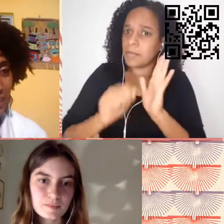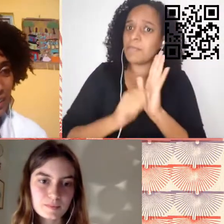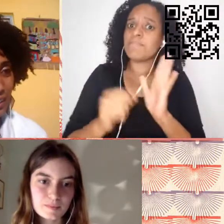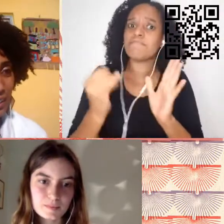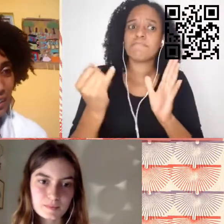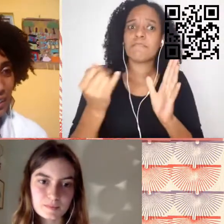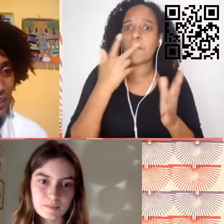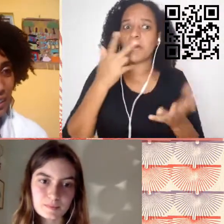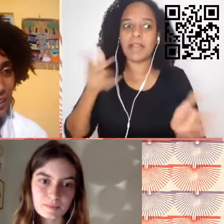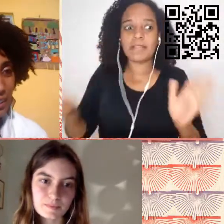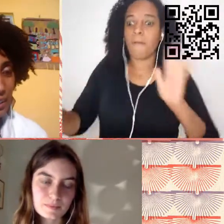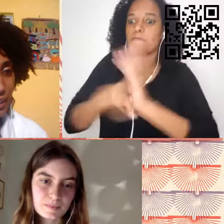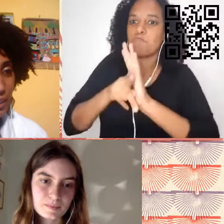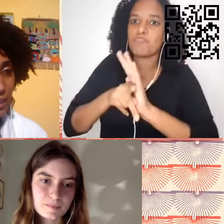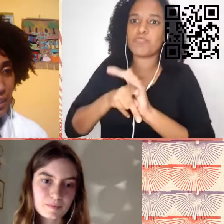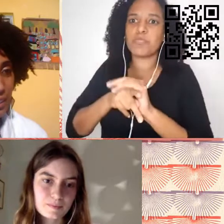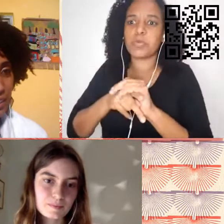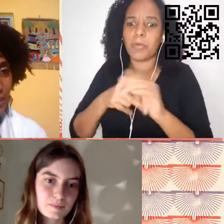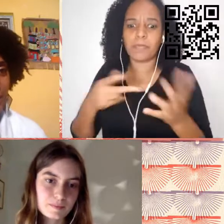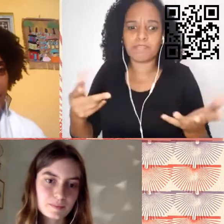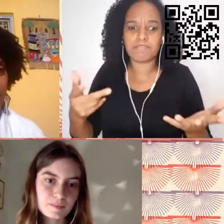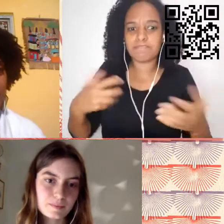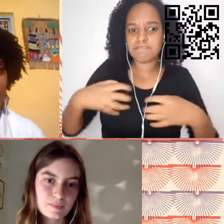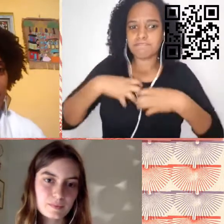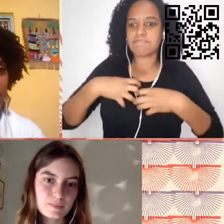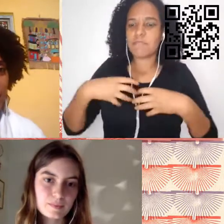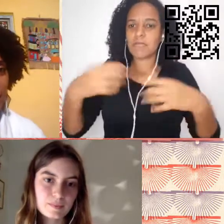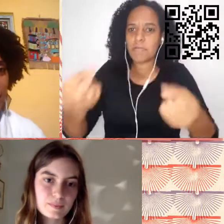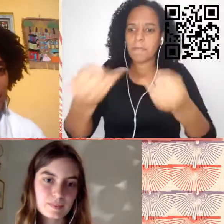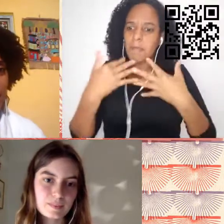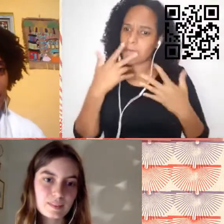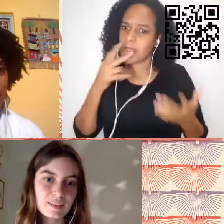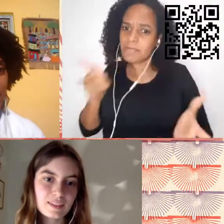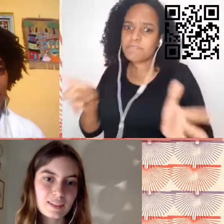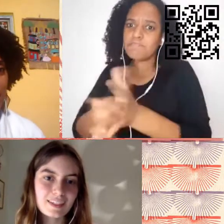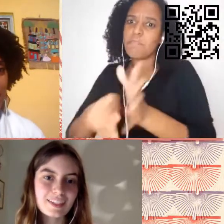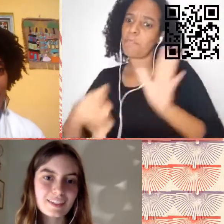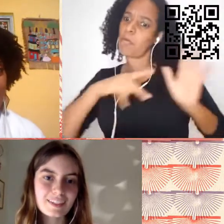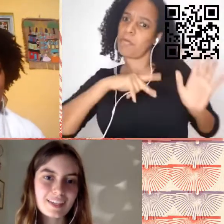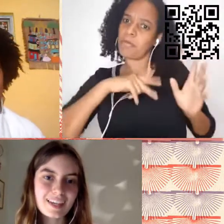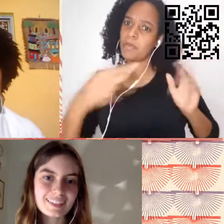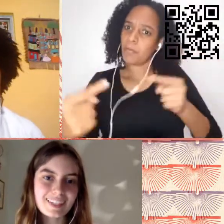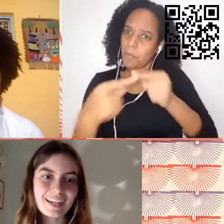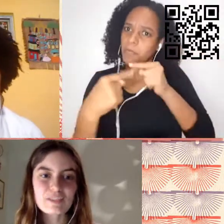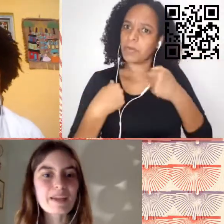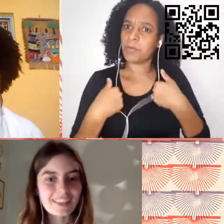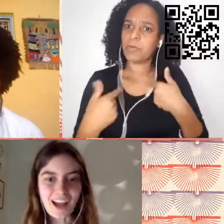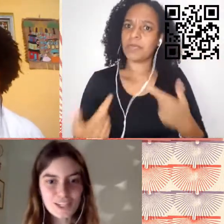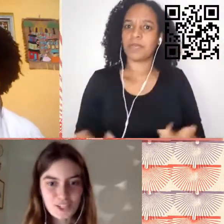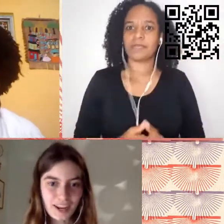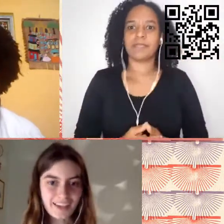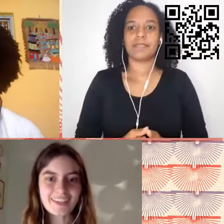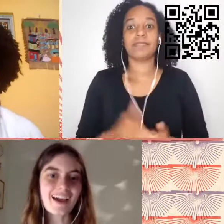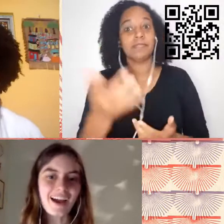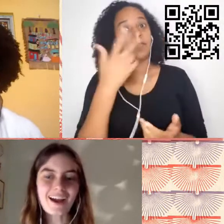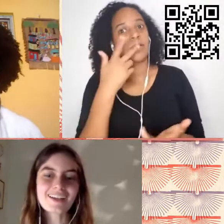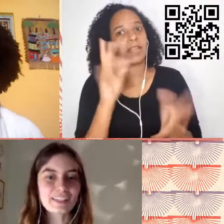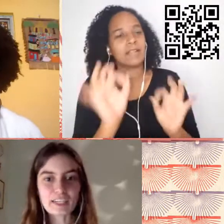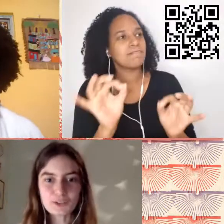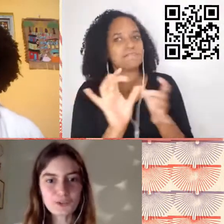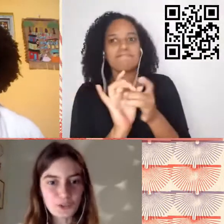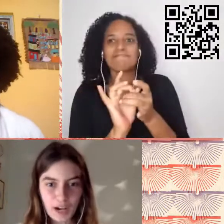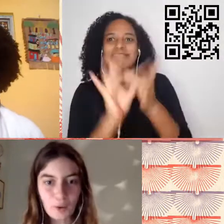sentir pertencente ao que está sendo dito, né? Bem bacana. E essa liberdade, né, que